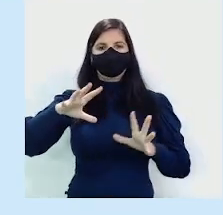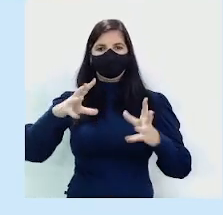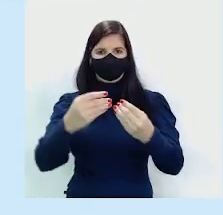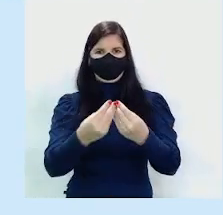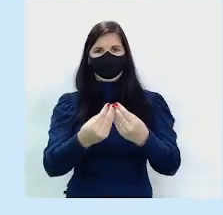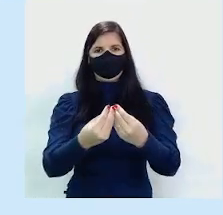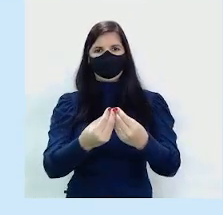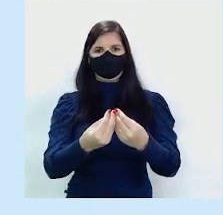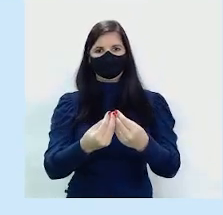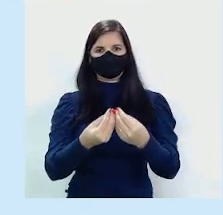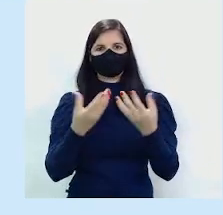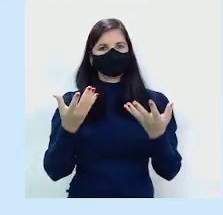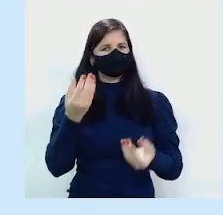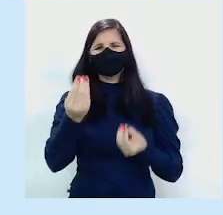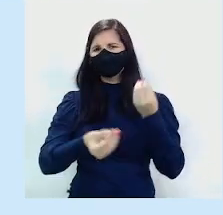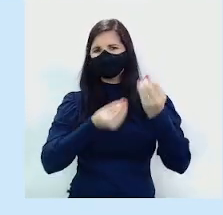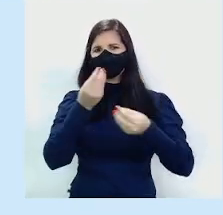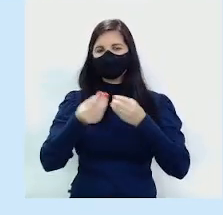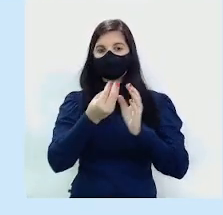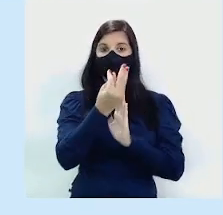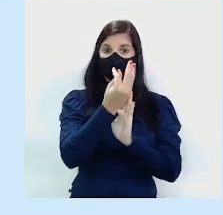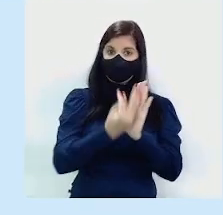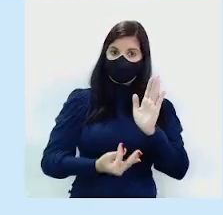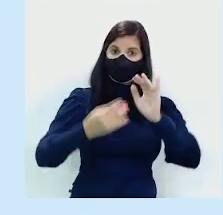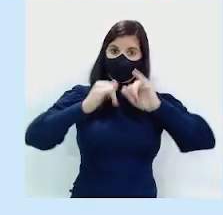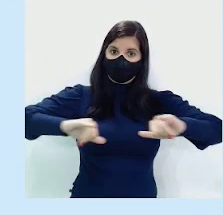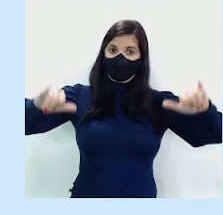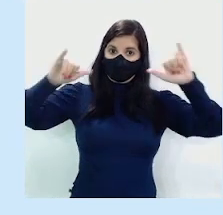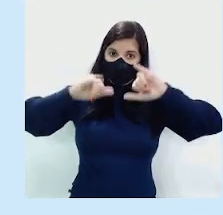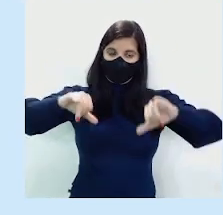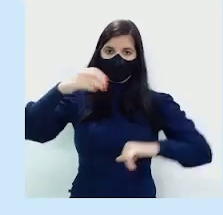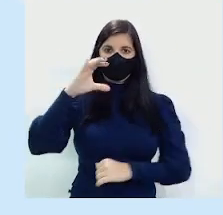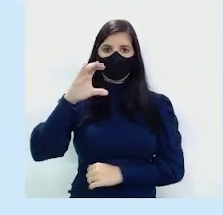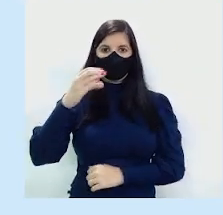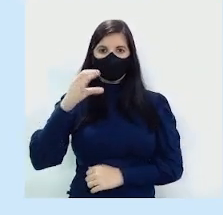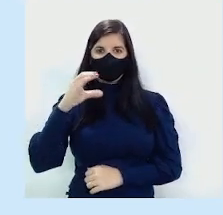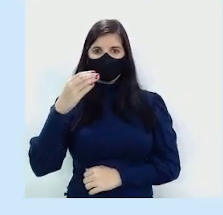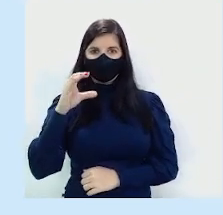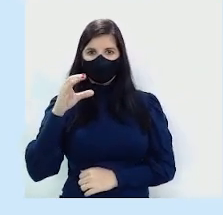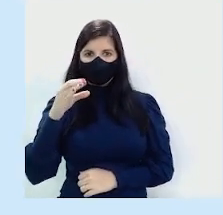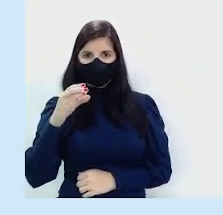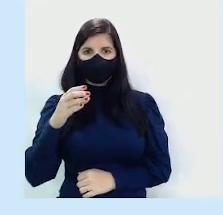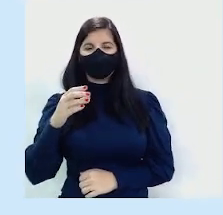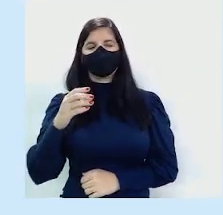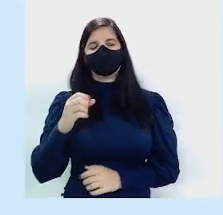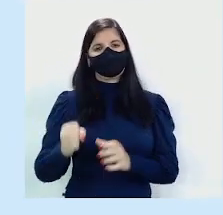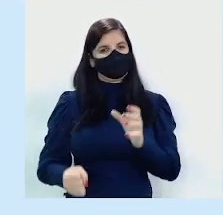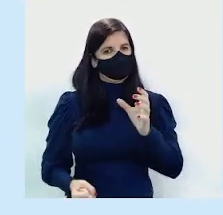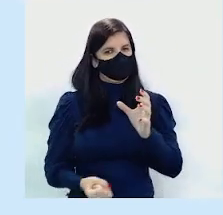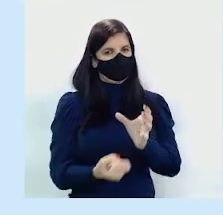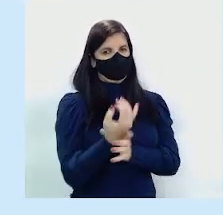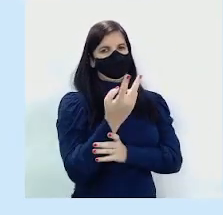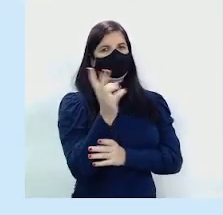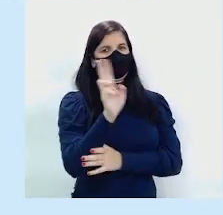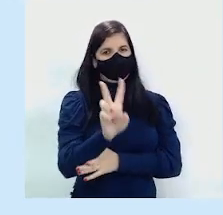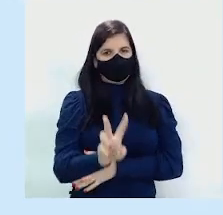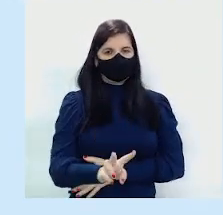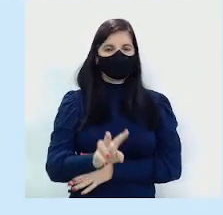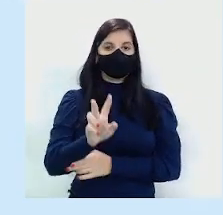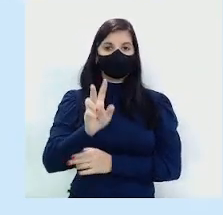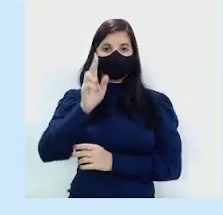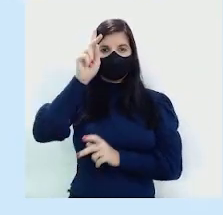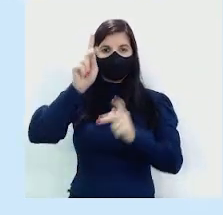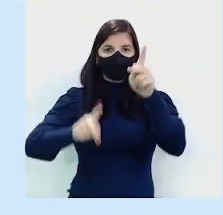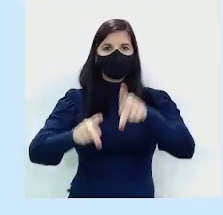isso quer dizer, gente? Olha só. O texto de divulgação científica, como muitas vezes tem como